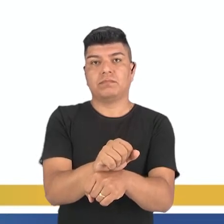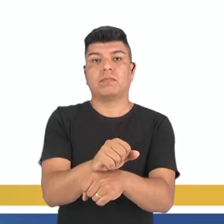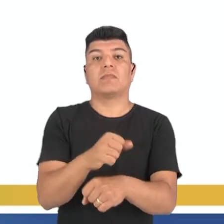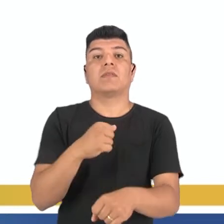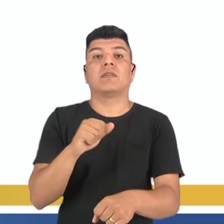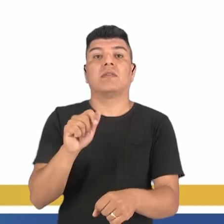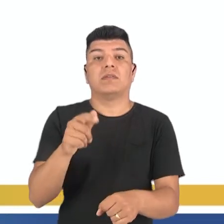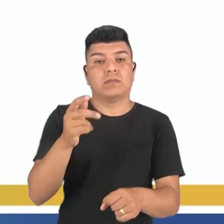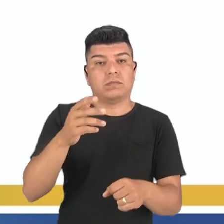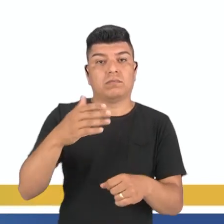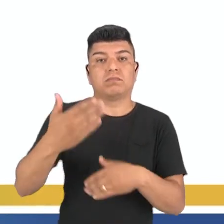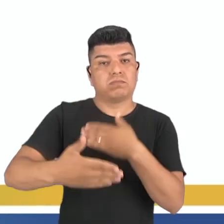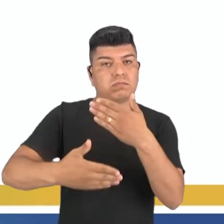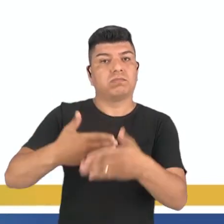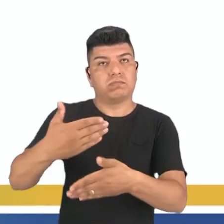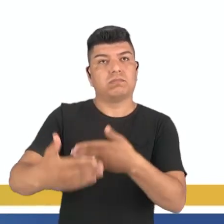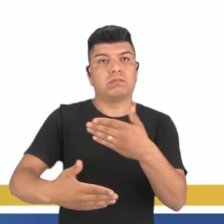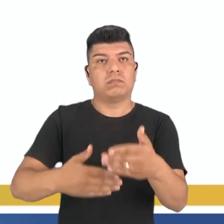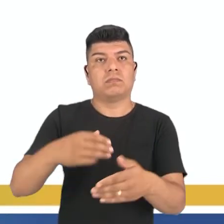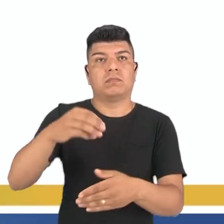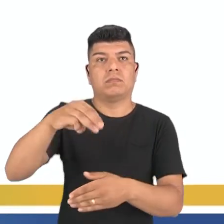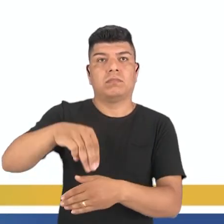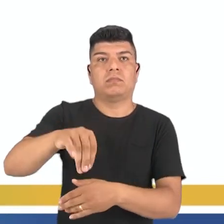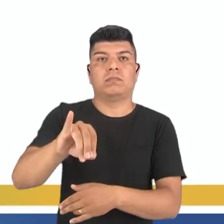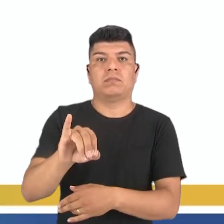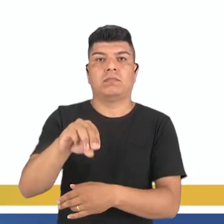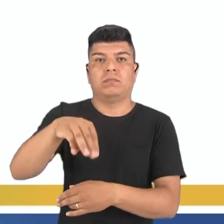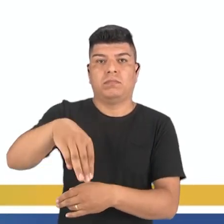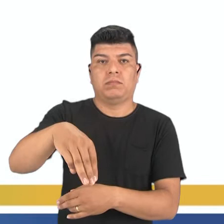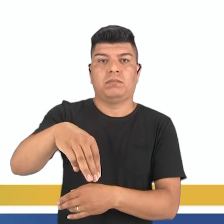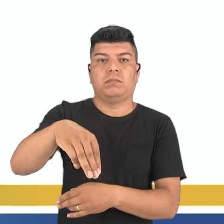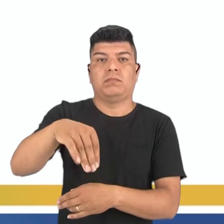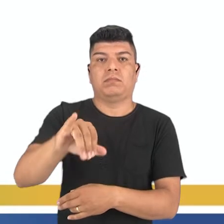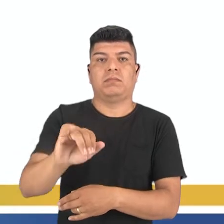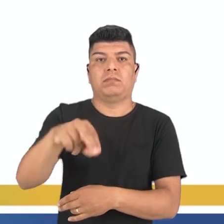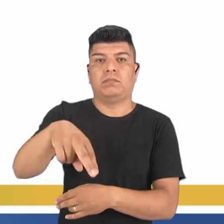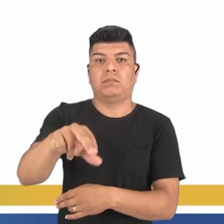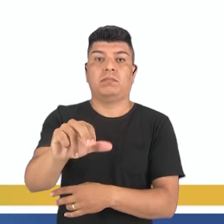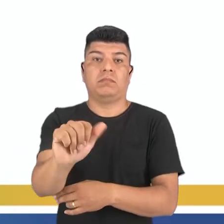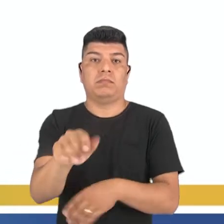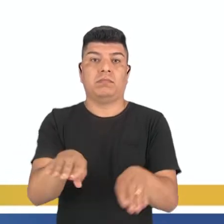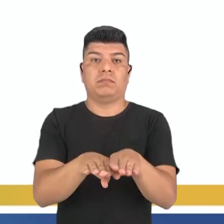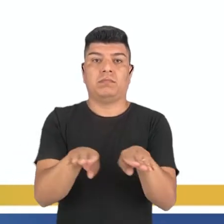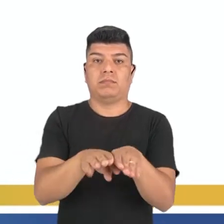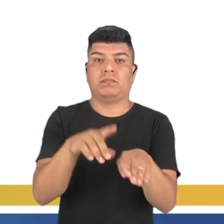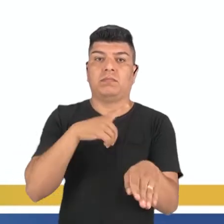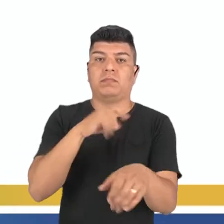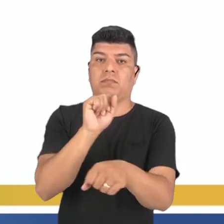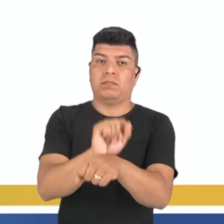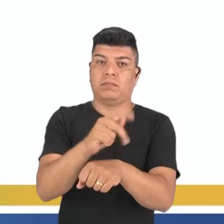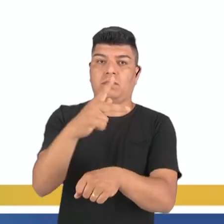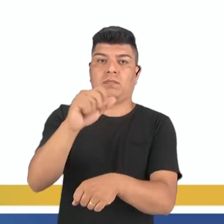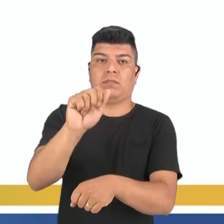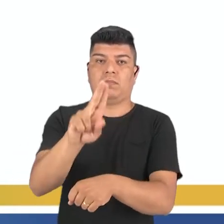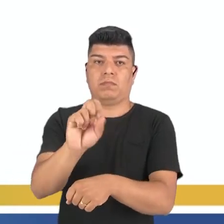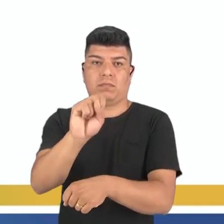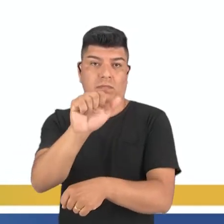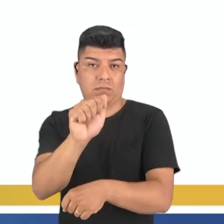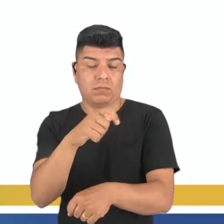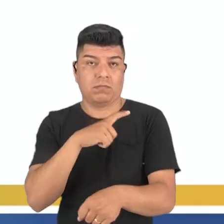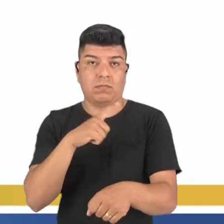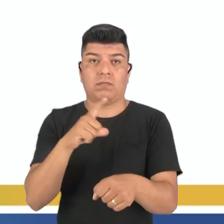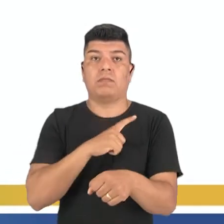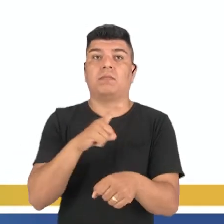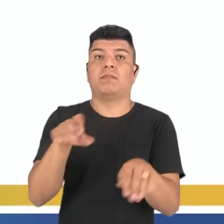semibreve. E assim sucessivamente. A mínima tem a sua pausa, a sua representação da pausa, a semínima, a colcheia